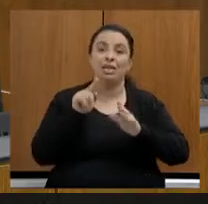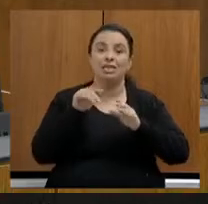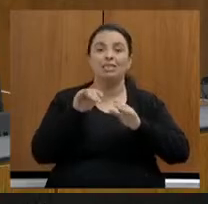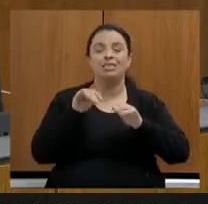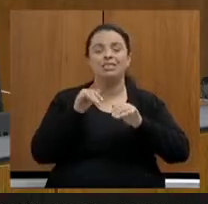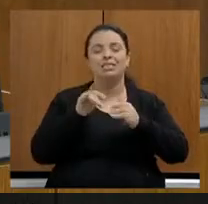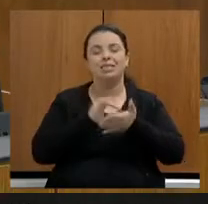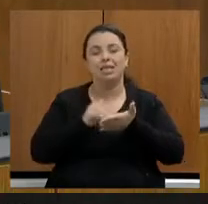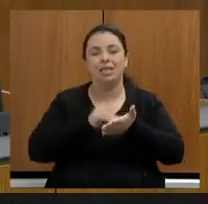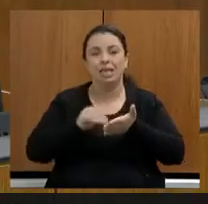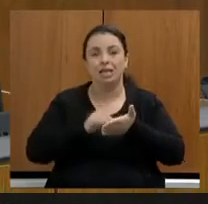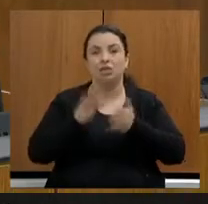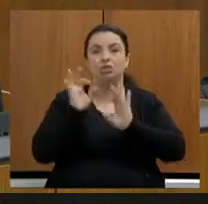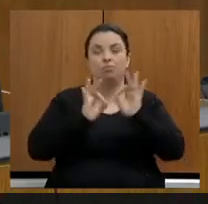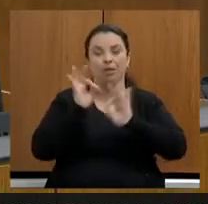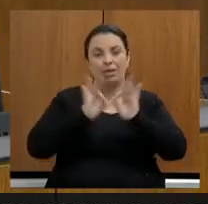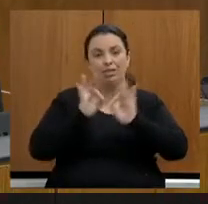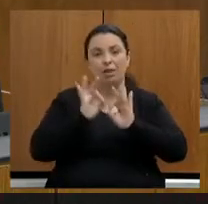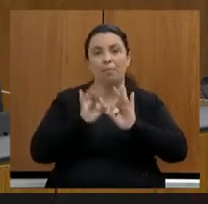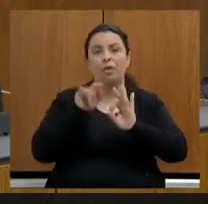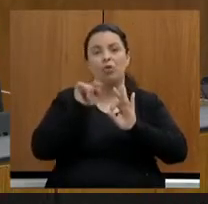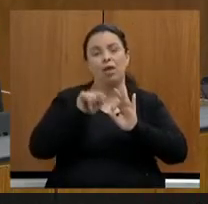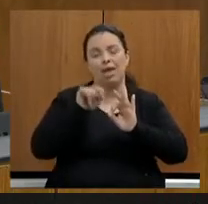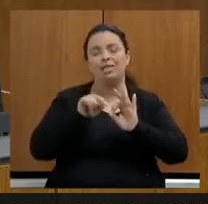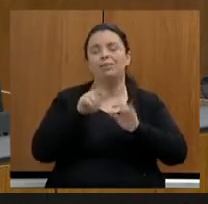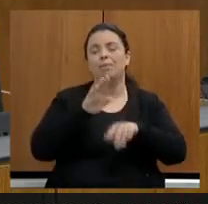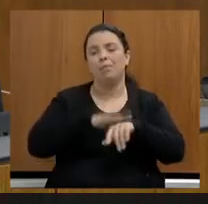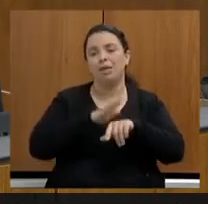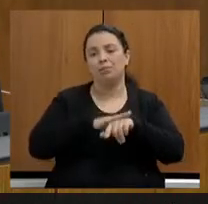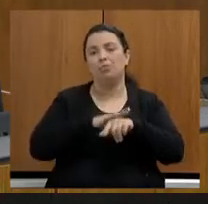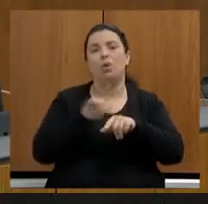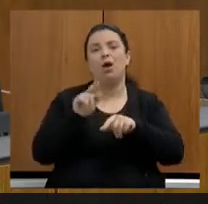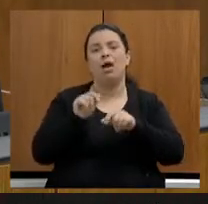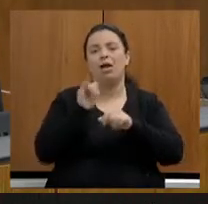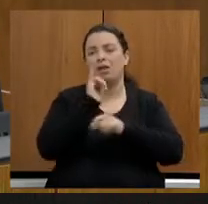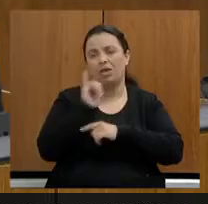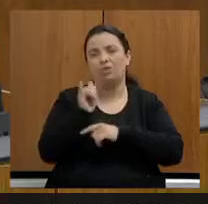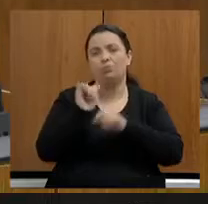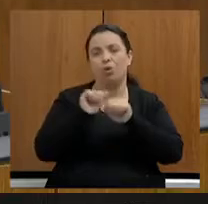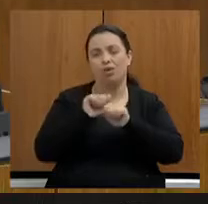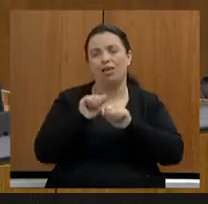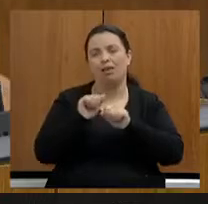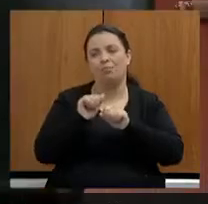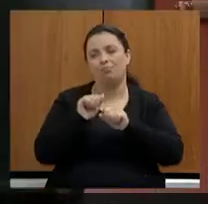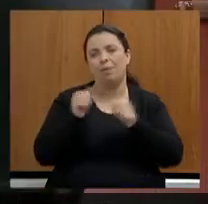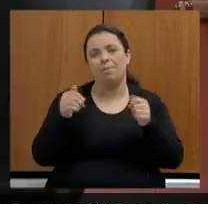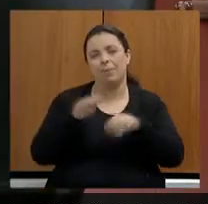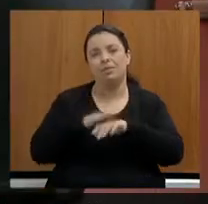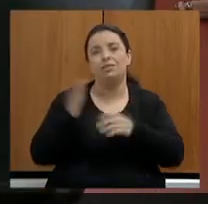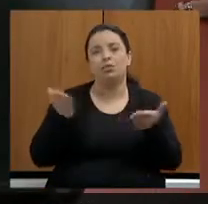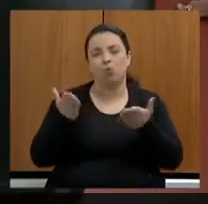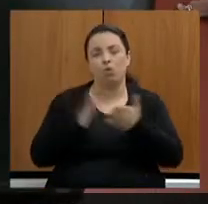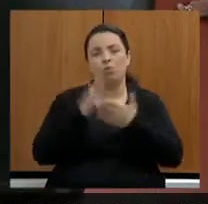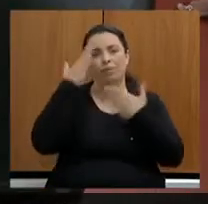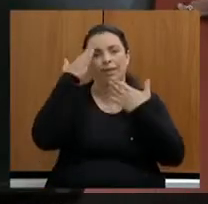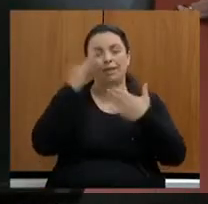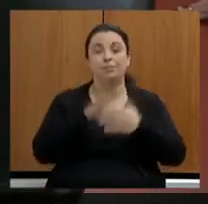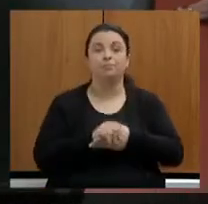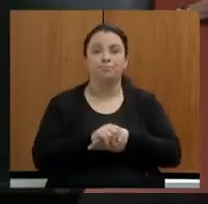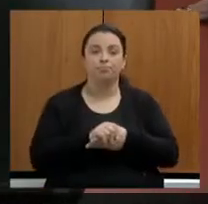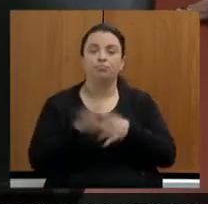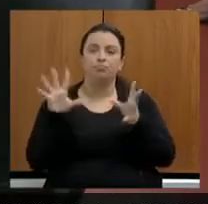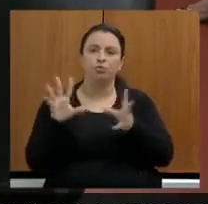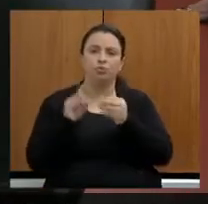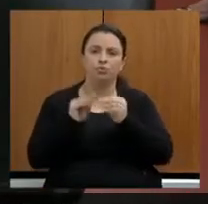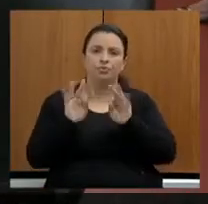e Advocacia Geral do Estado façam essa atualização tá bom muito obrigada viu a passo